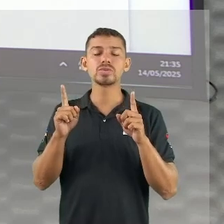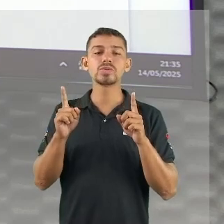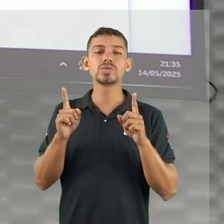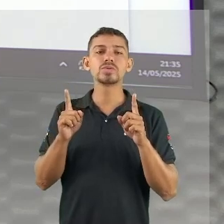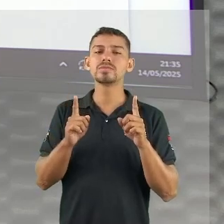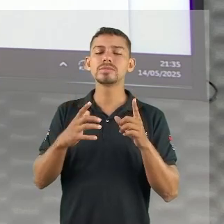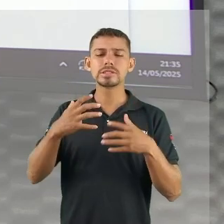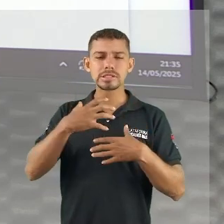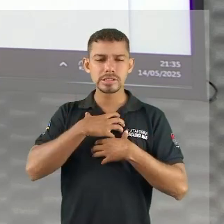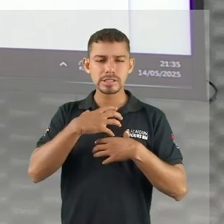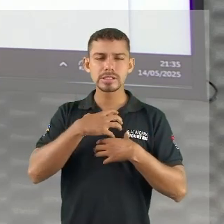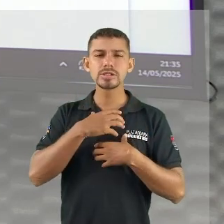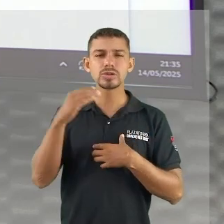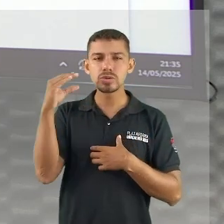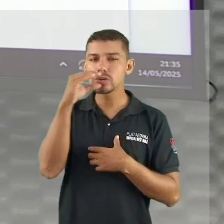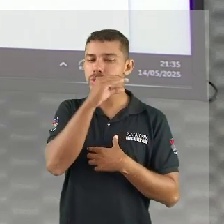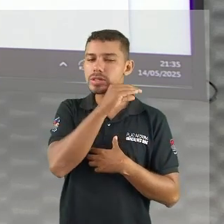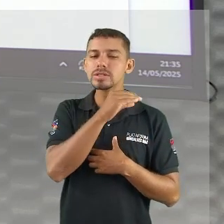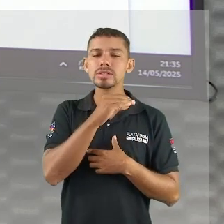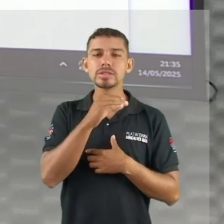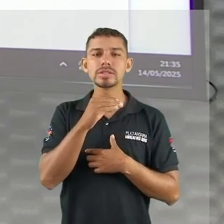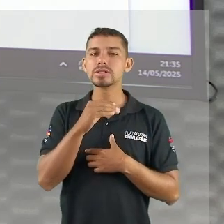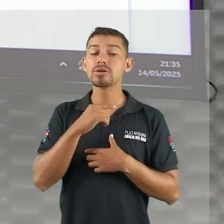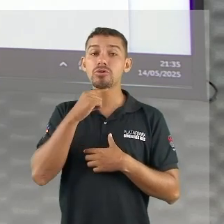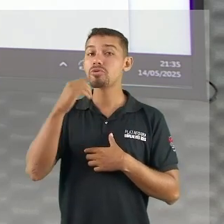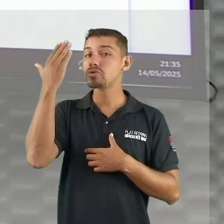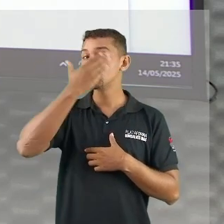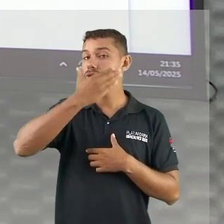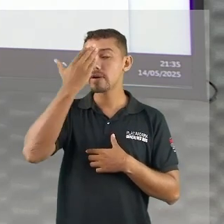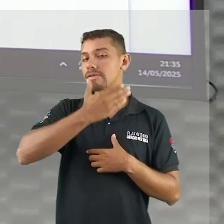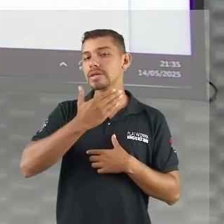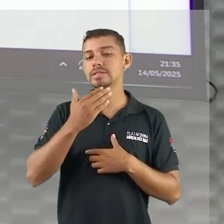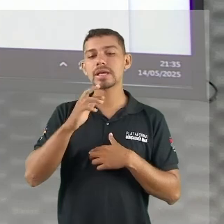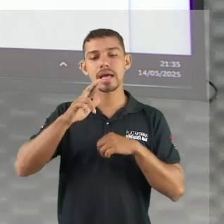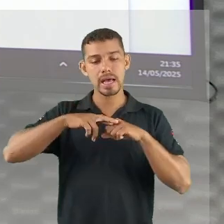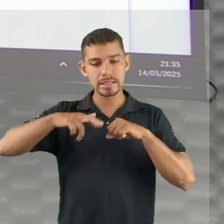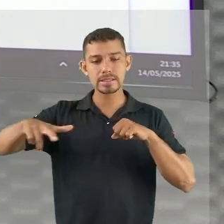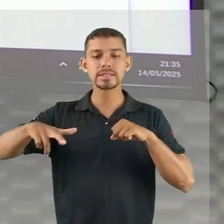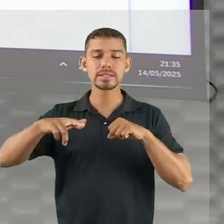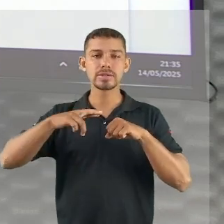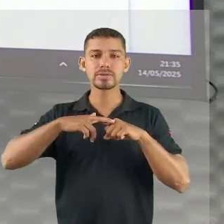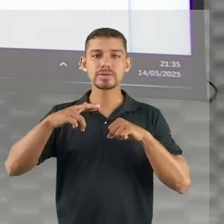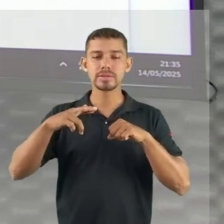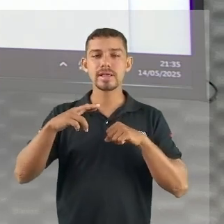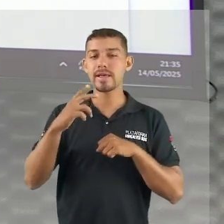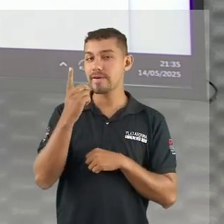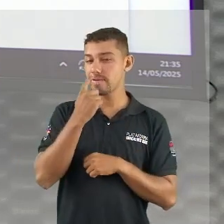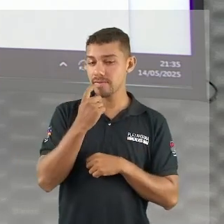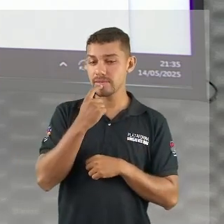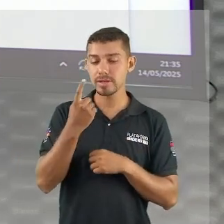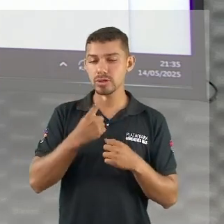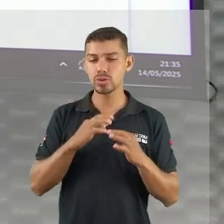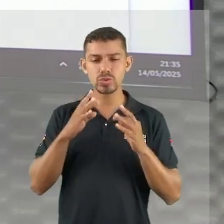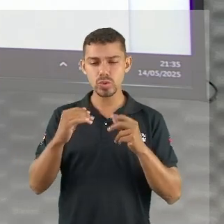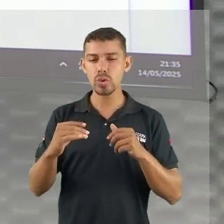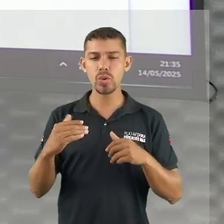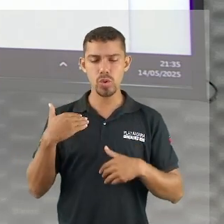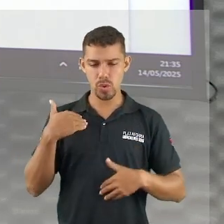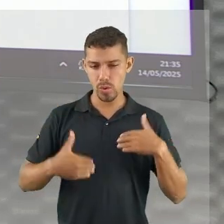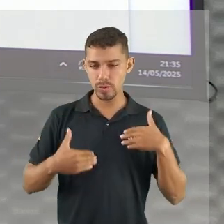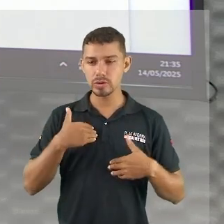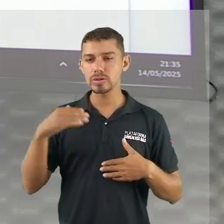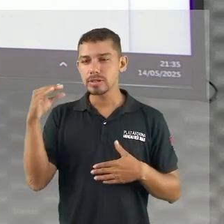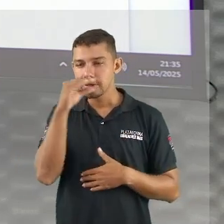eu sinto quente a minha mão e eu não consigo ver essa radiação, é radiação infravermelha. Todo corpo aquecido, ele emite essa